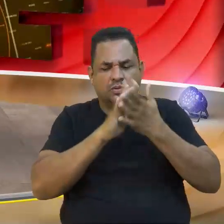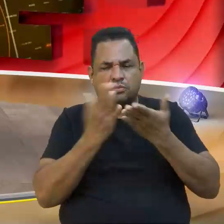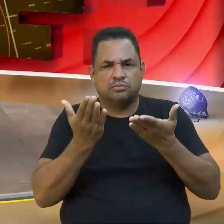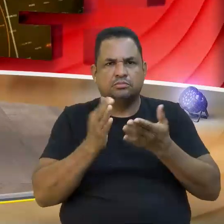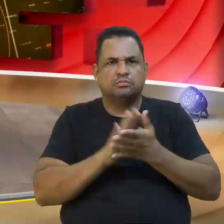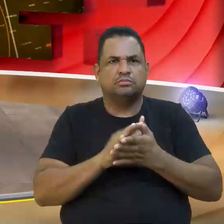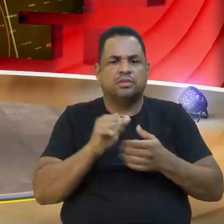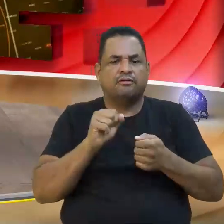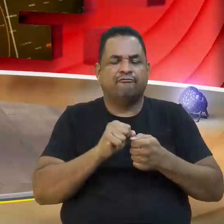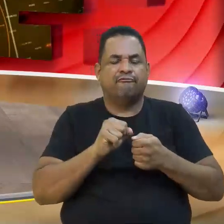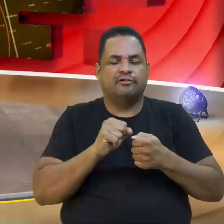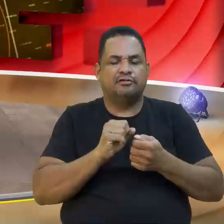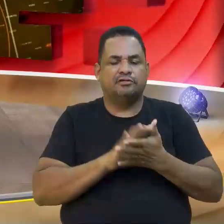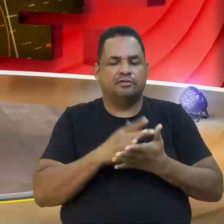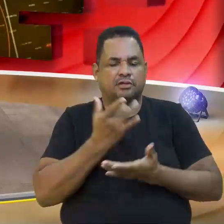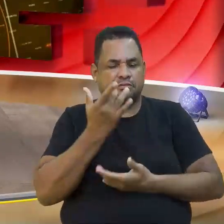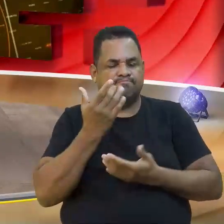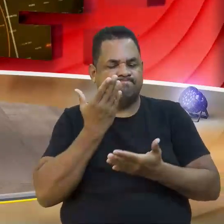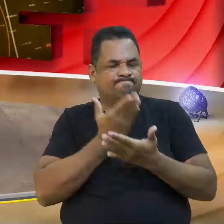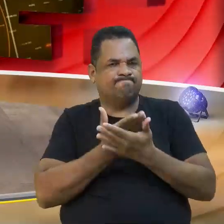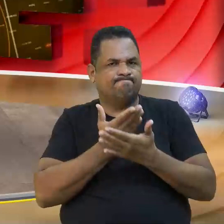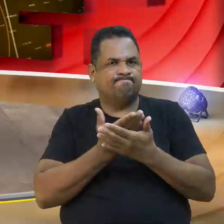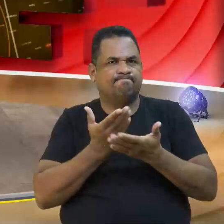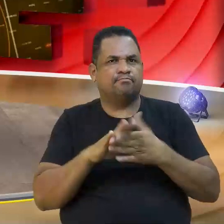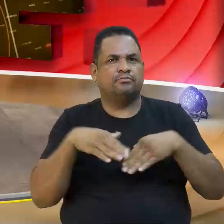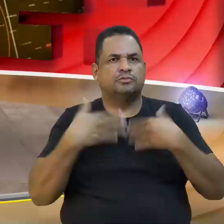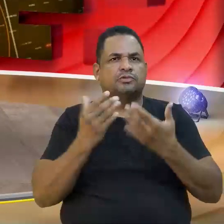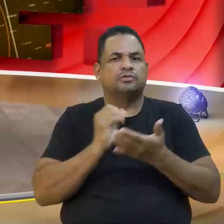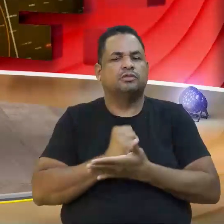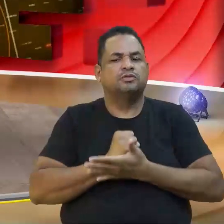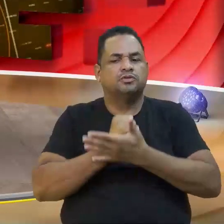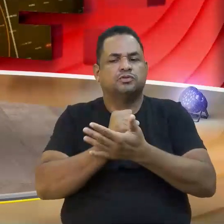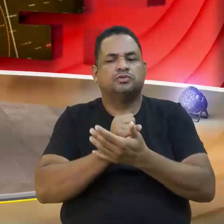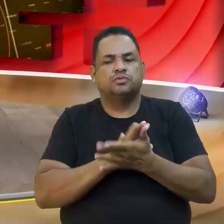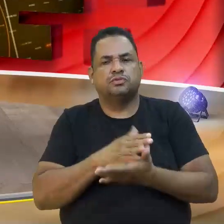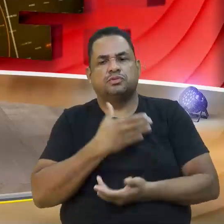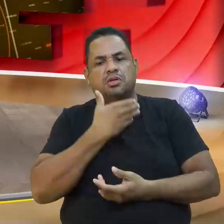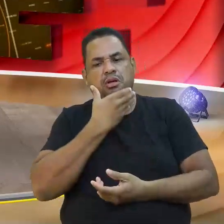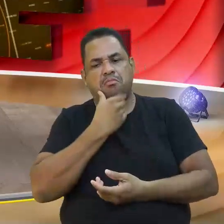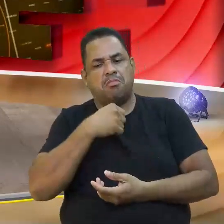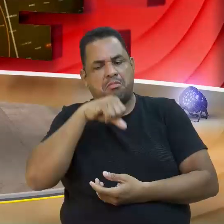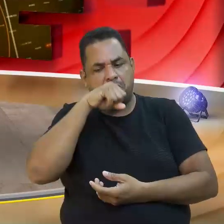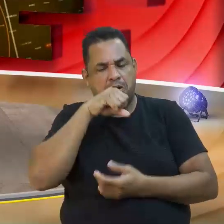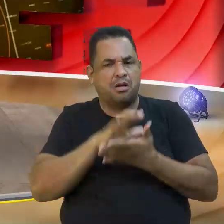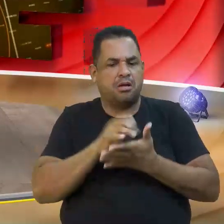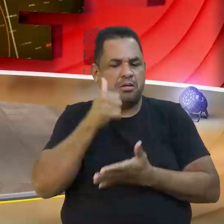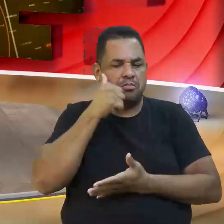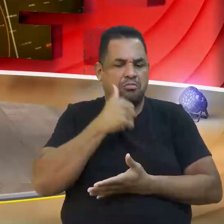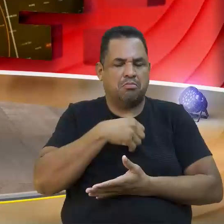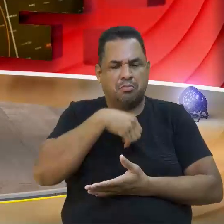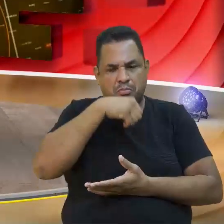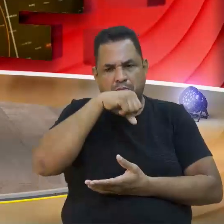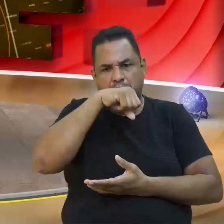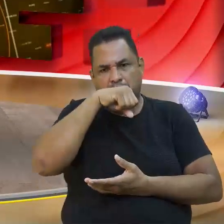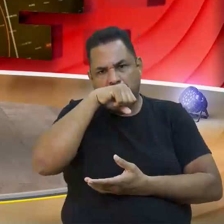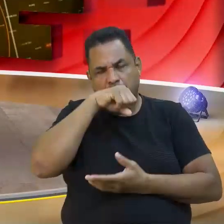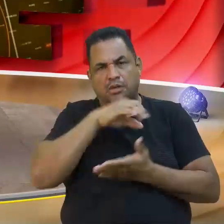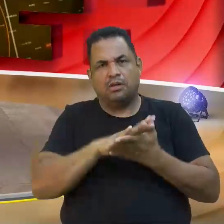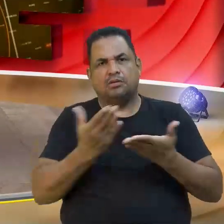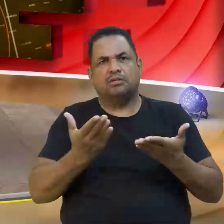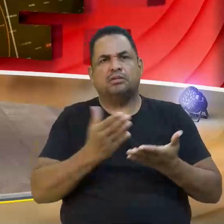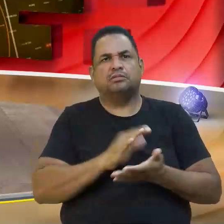te facilitar. Muitos de vocês, às vezes, auxiliam os pais, as mães, né? Aí no trabalho, em casa, seja